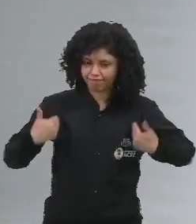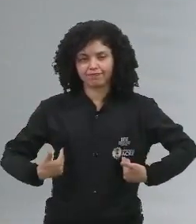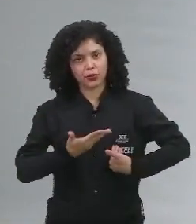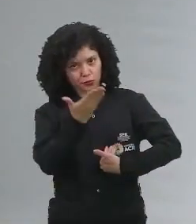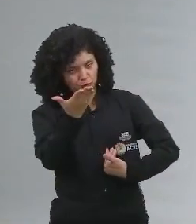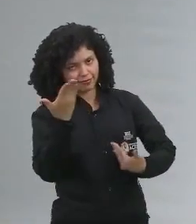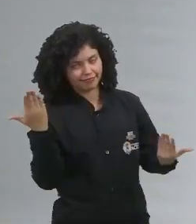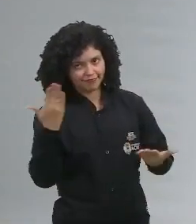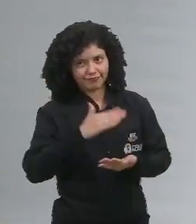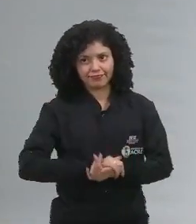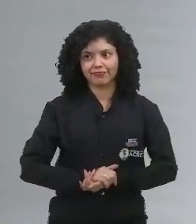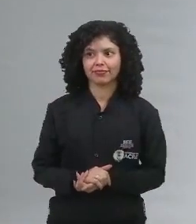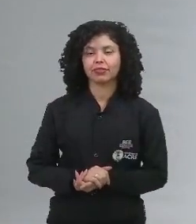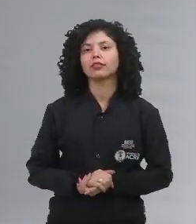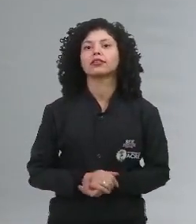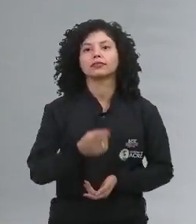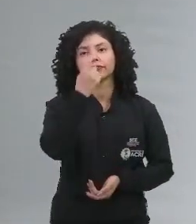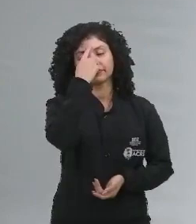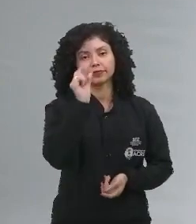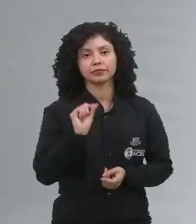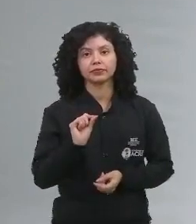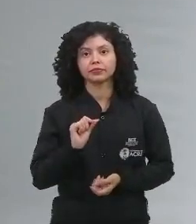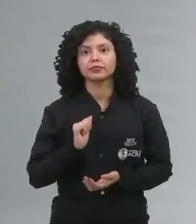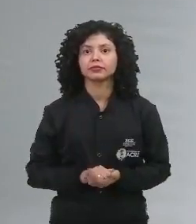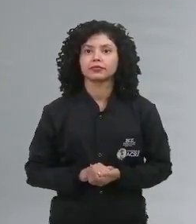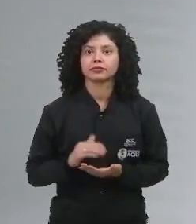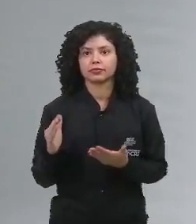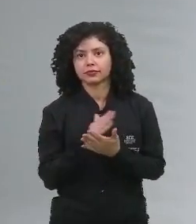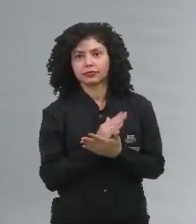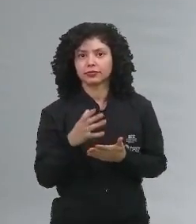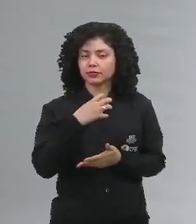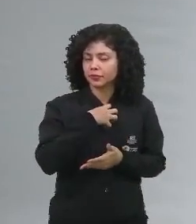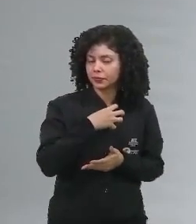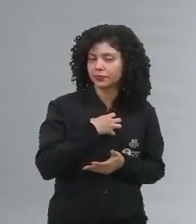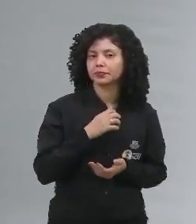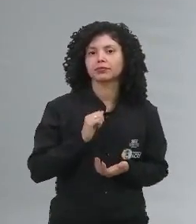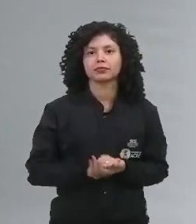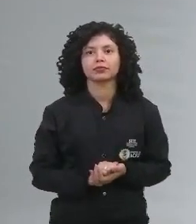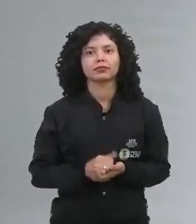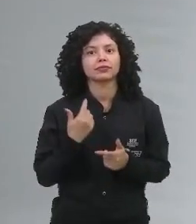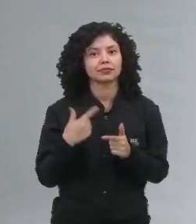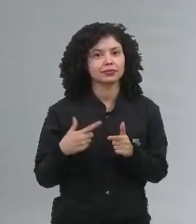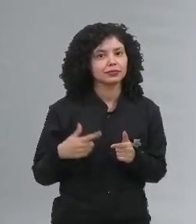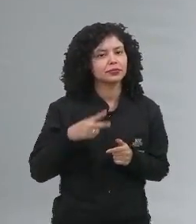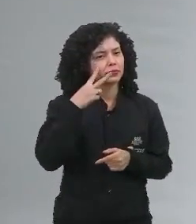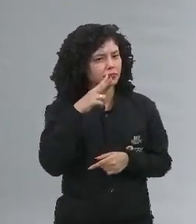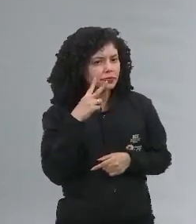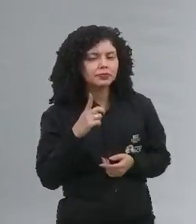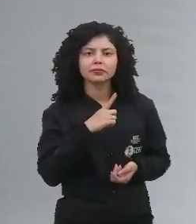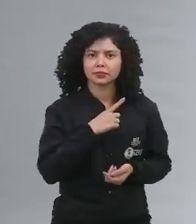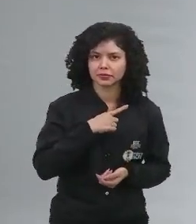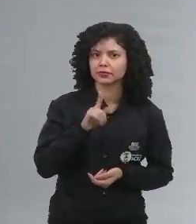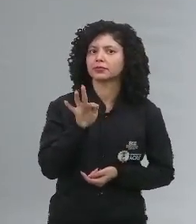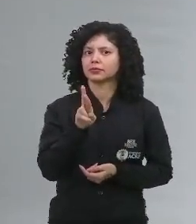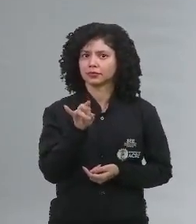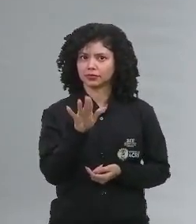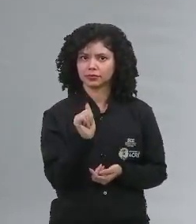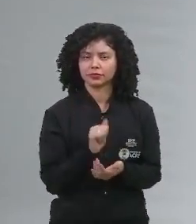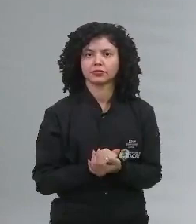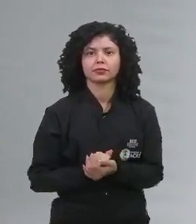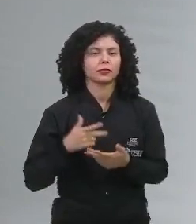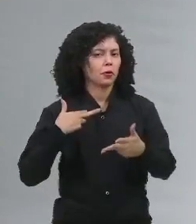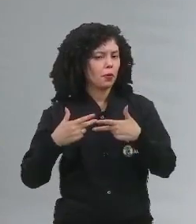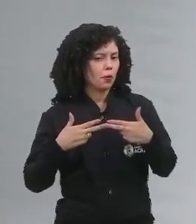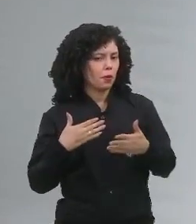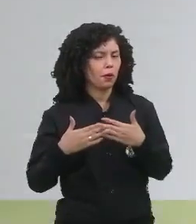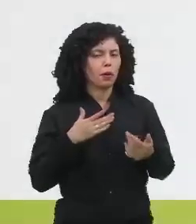como vocês. E aí eu penso que todo mundo, em algum momento da vida, em alguma situação, emprega uma gíria, por qualquer